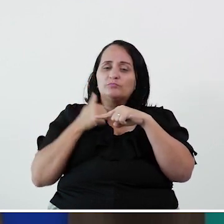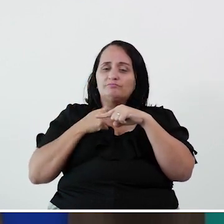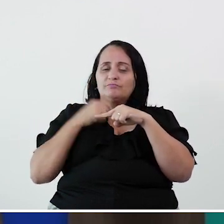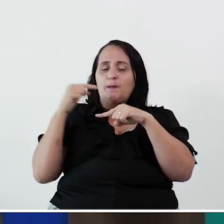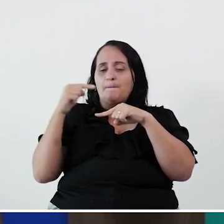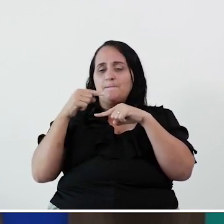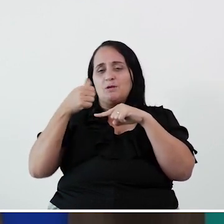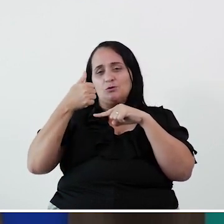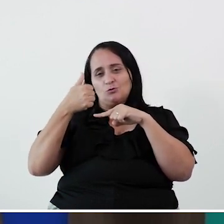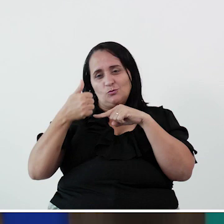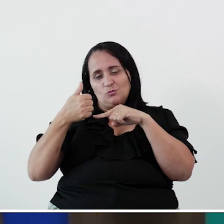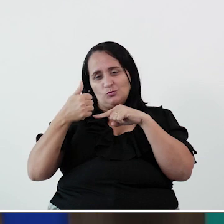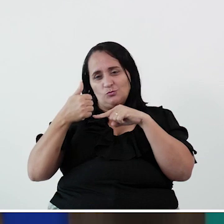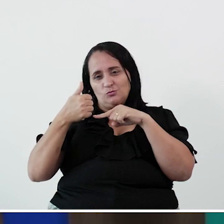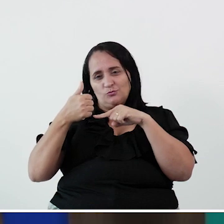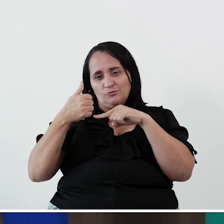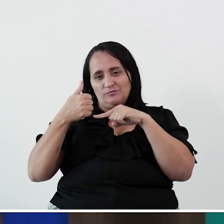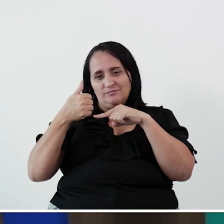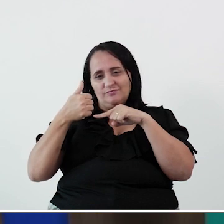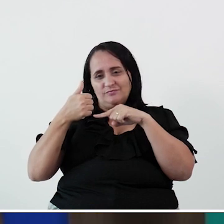Então, o que eu teria?